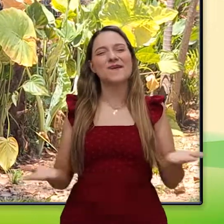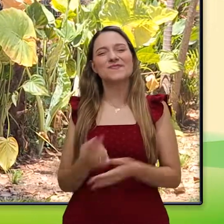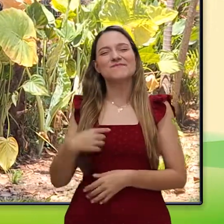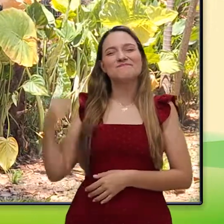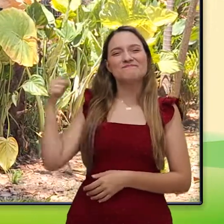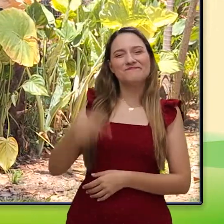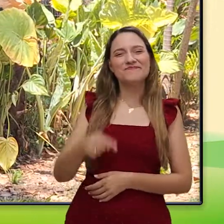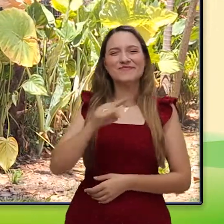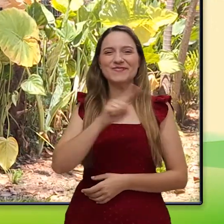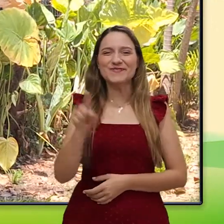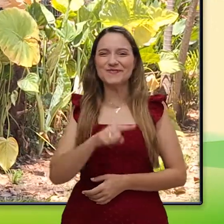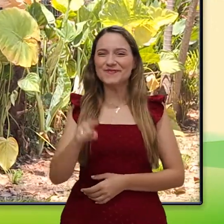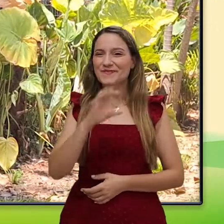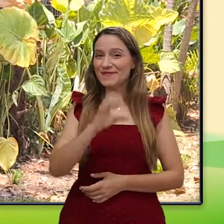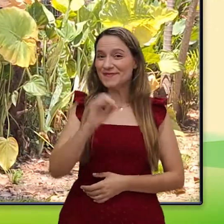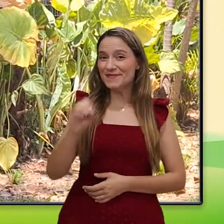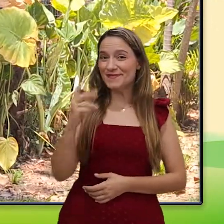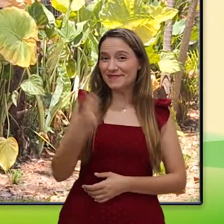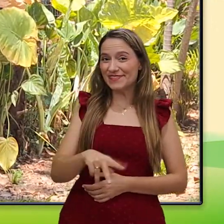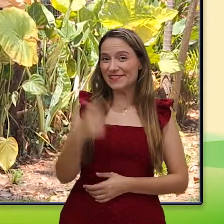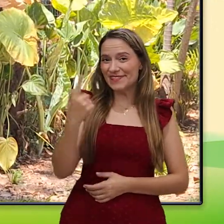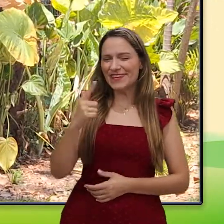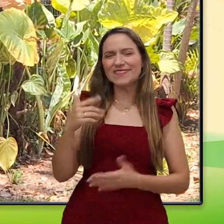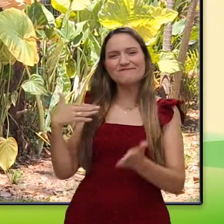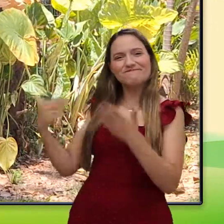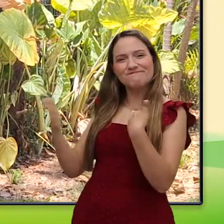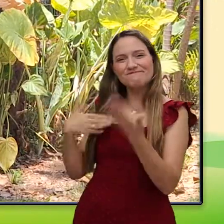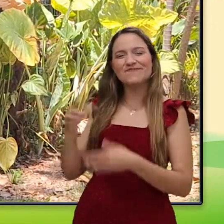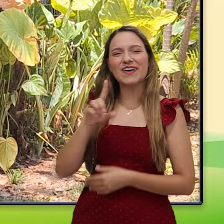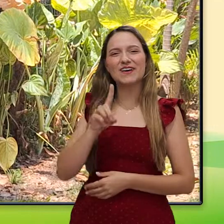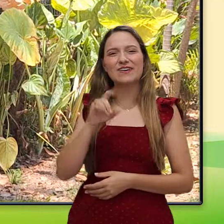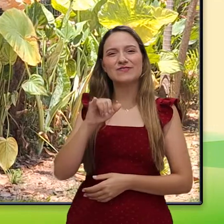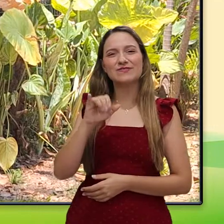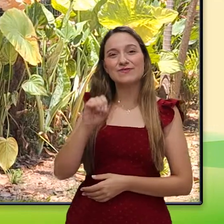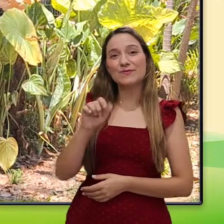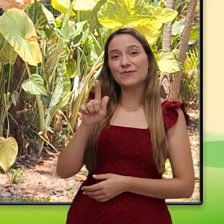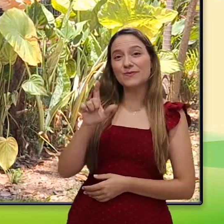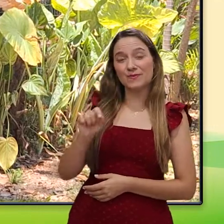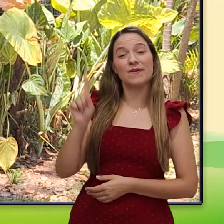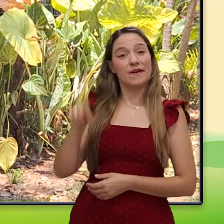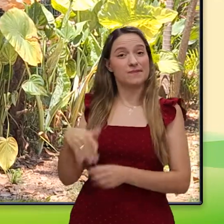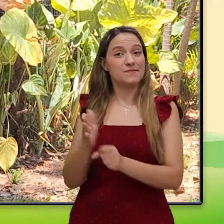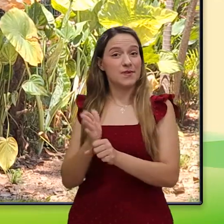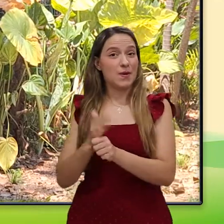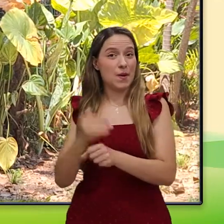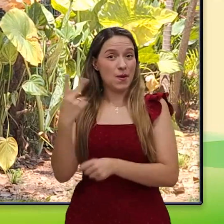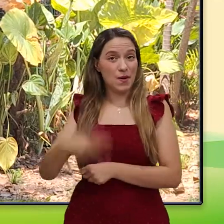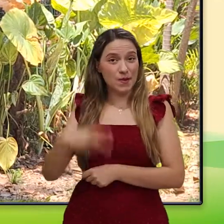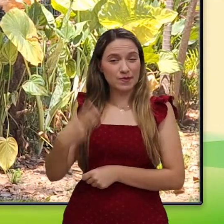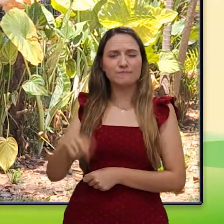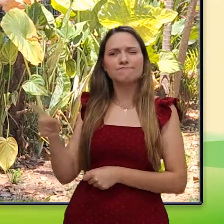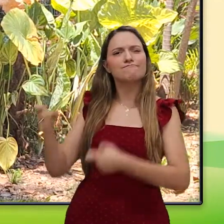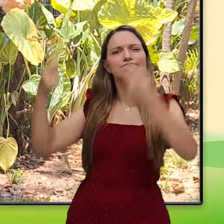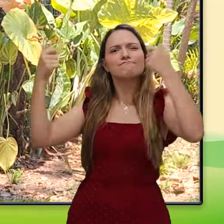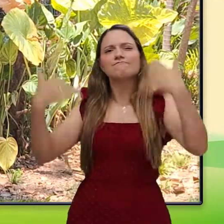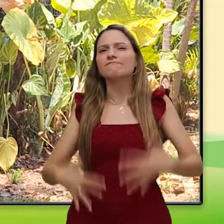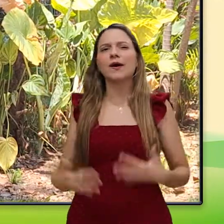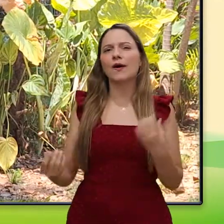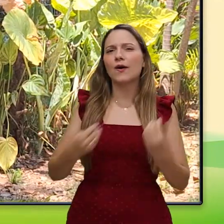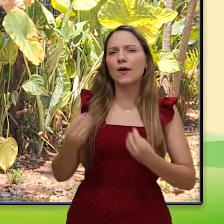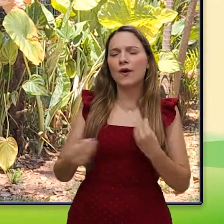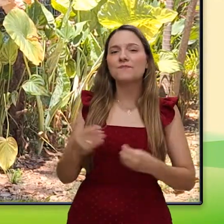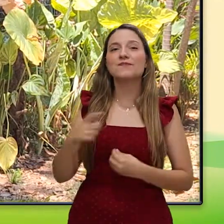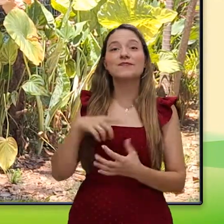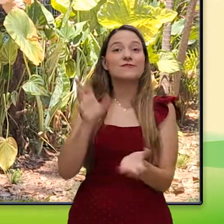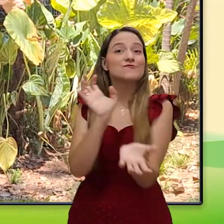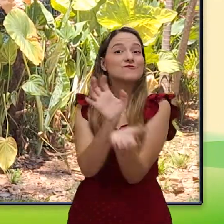aqui hoje no zoológico e vamos falar com o Diogo Amaral, que é o biólogo daqui. Ele vai falar um pouquinho pra gente